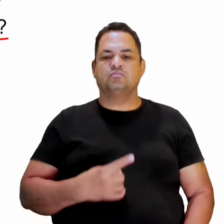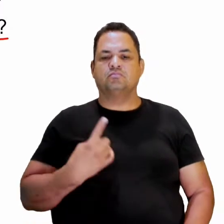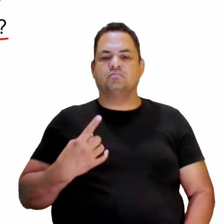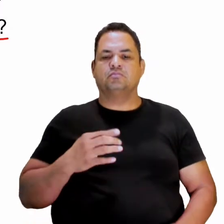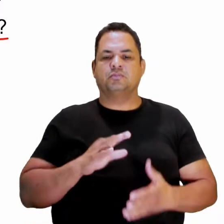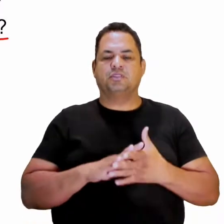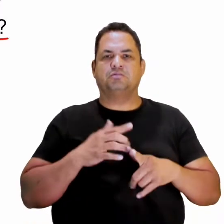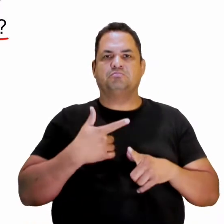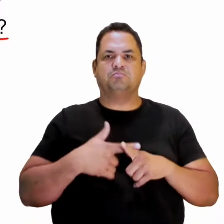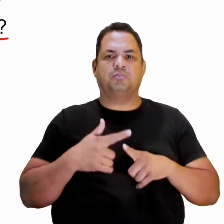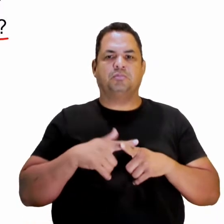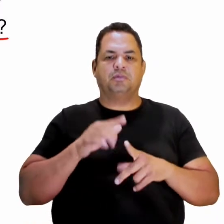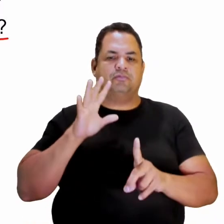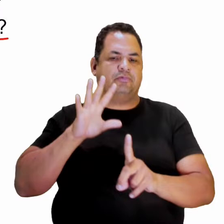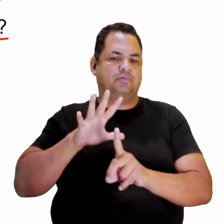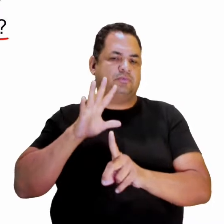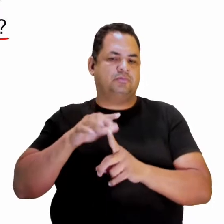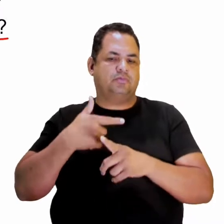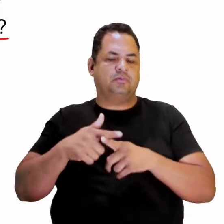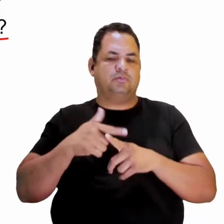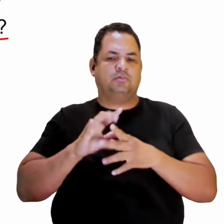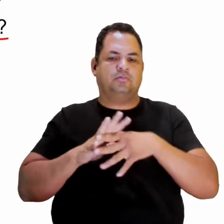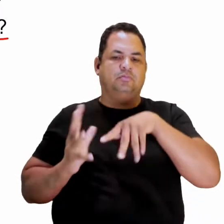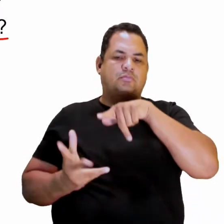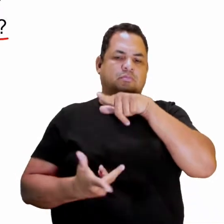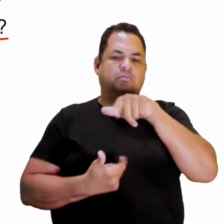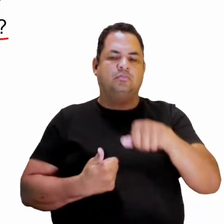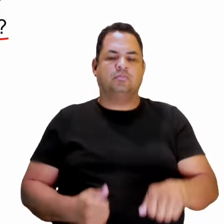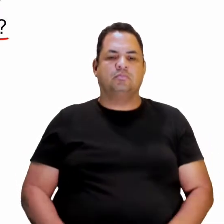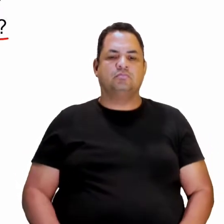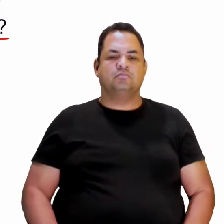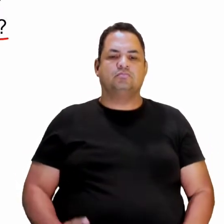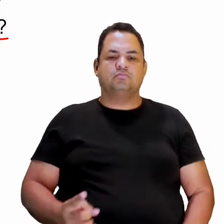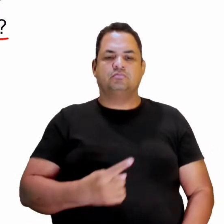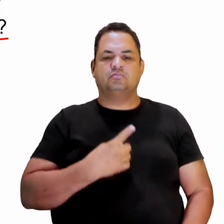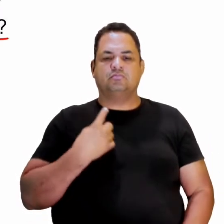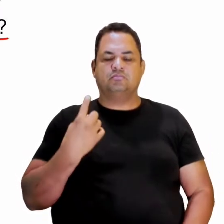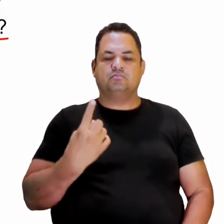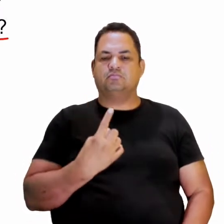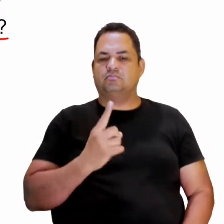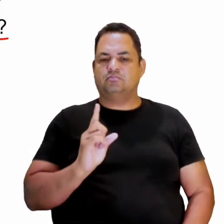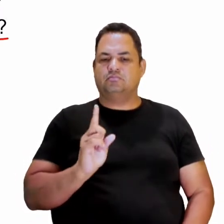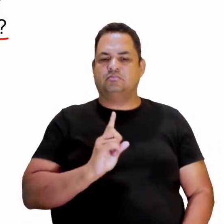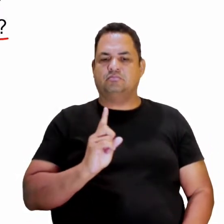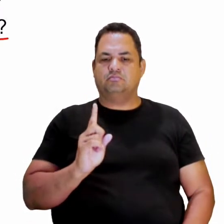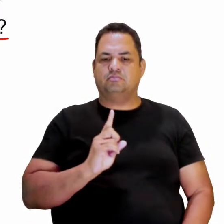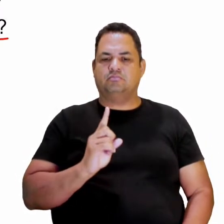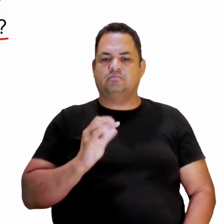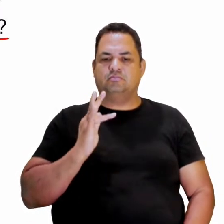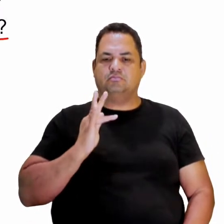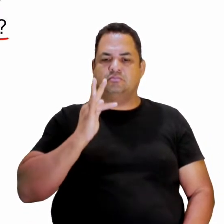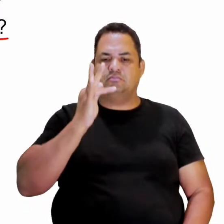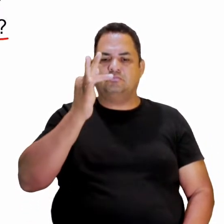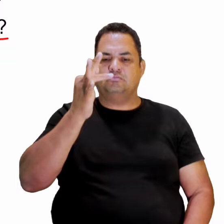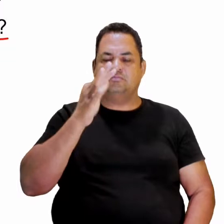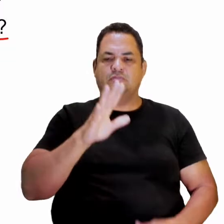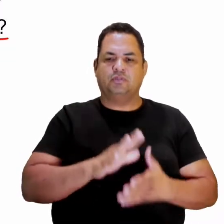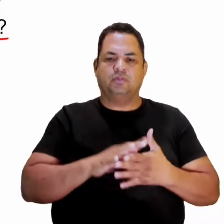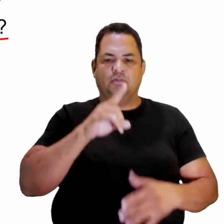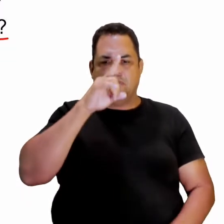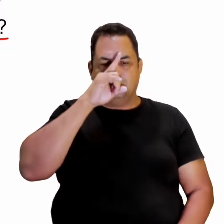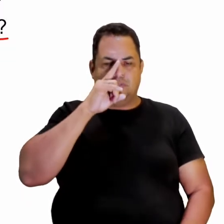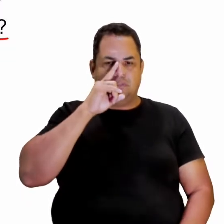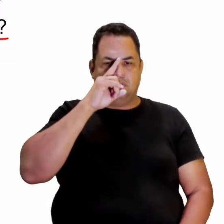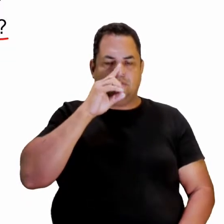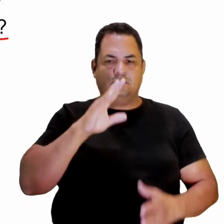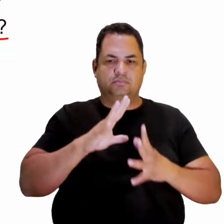mundo. We are not putting our future in danger, nós não estamos colocando o nosso futuro em perigo.